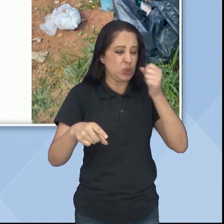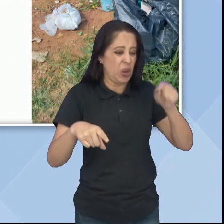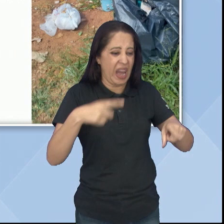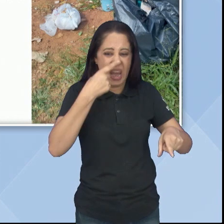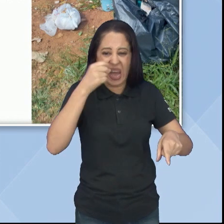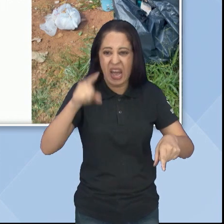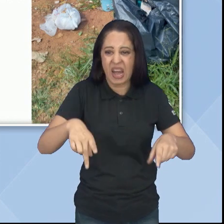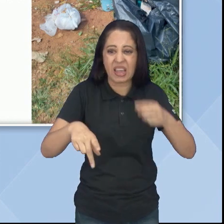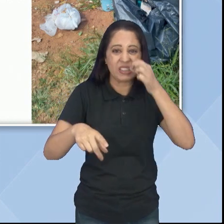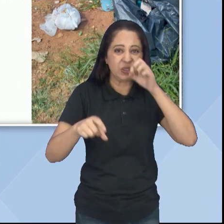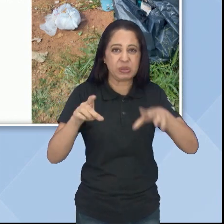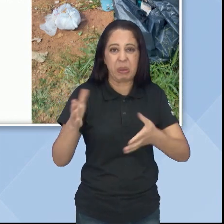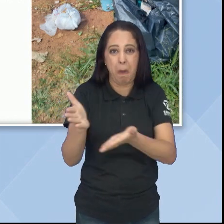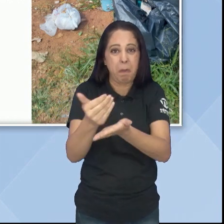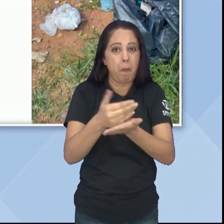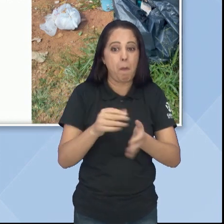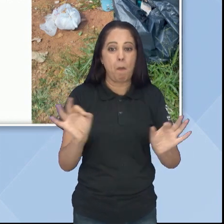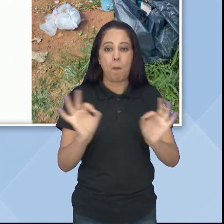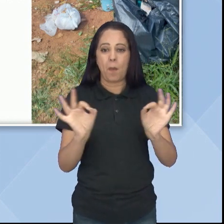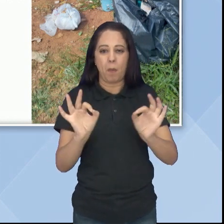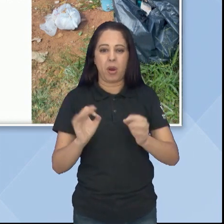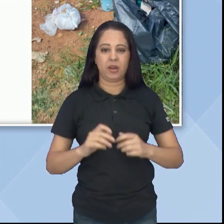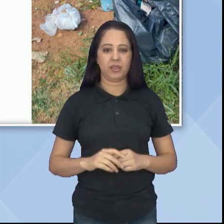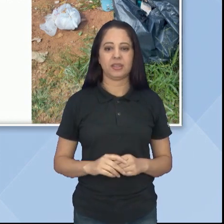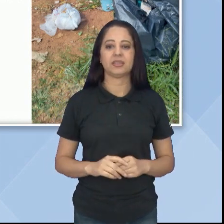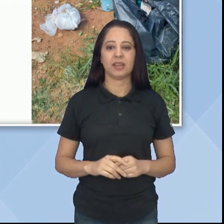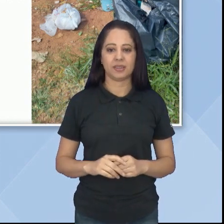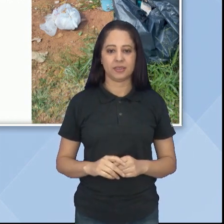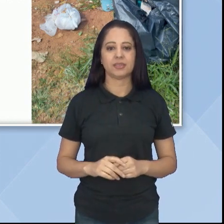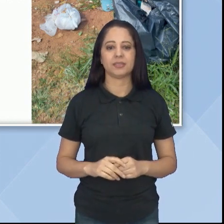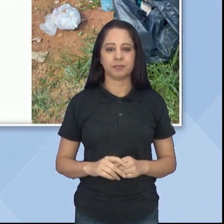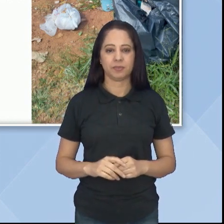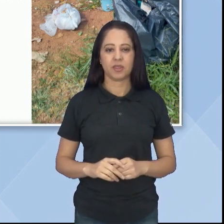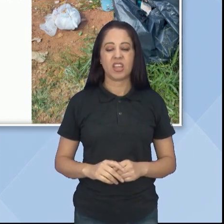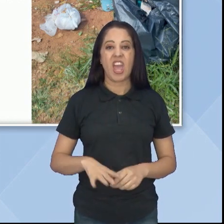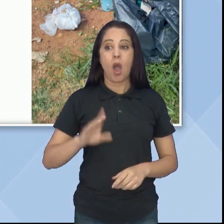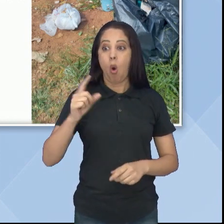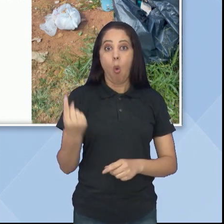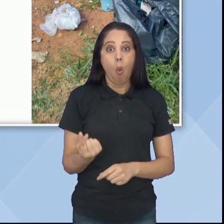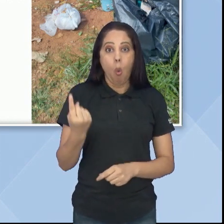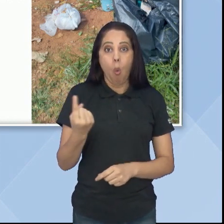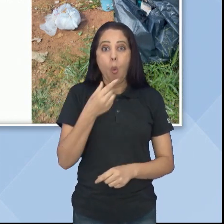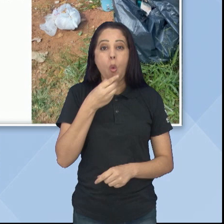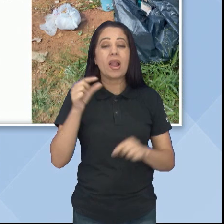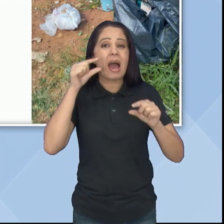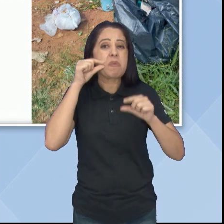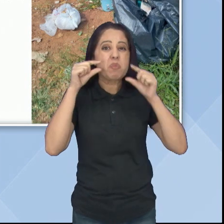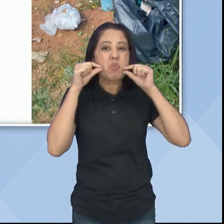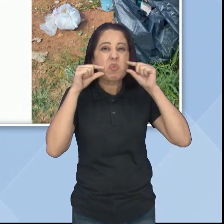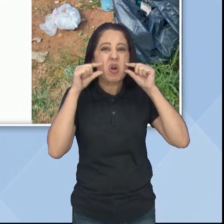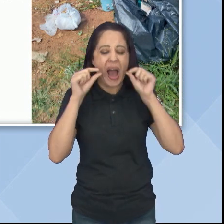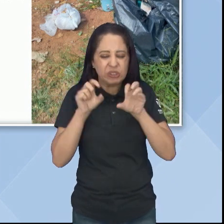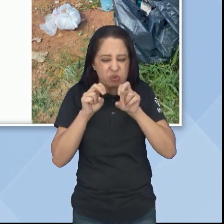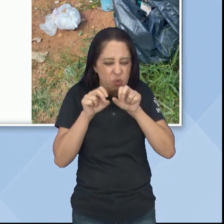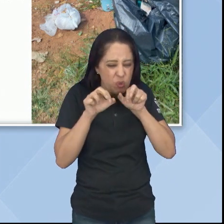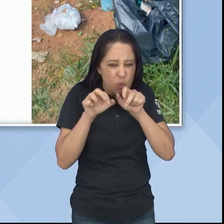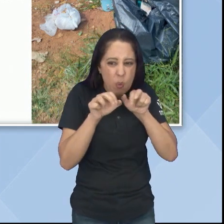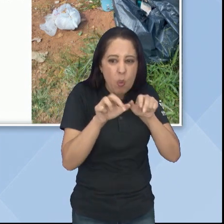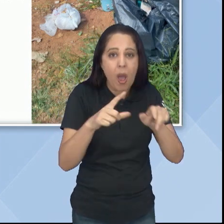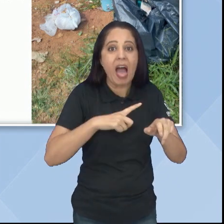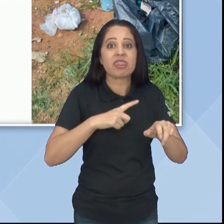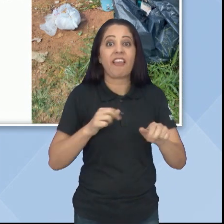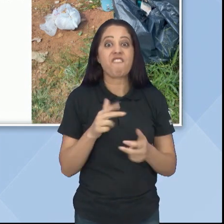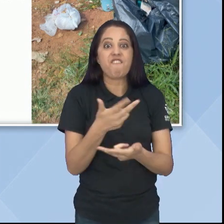para os moradores. Um deles matou dezenas de ratos em razão do lixo acumulado nas